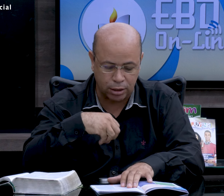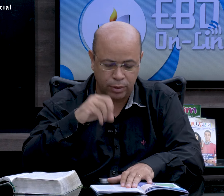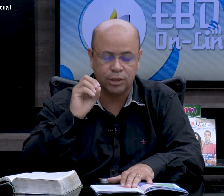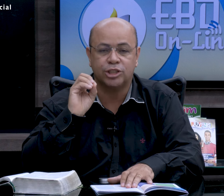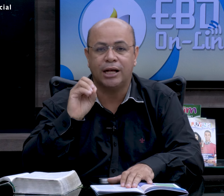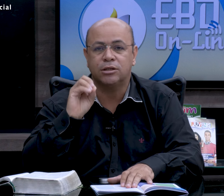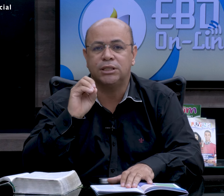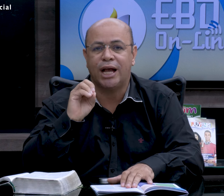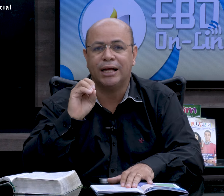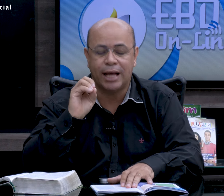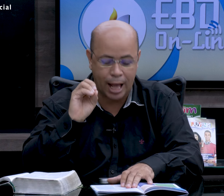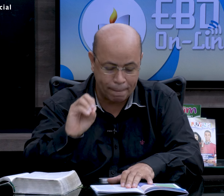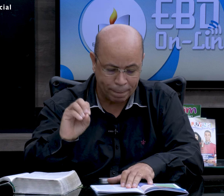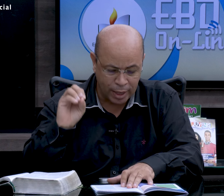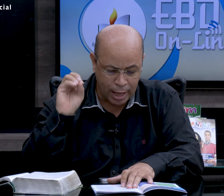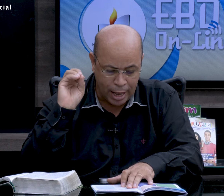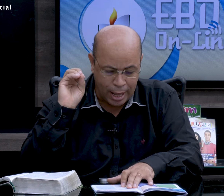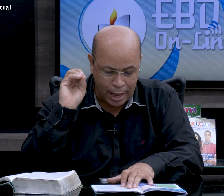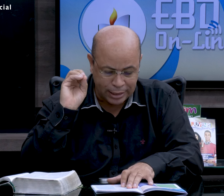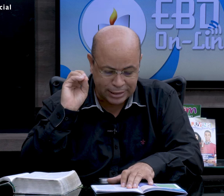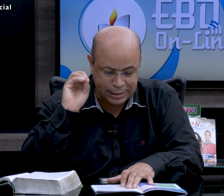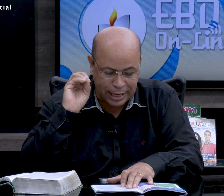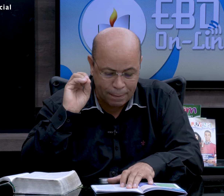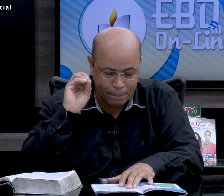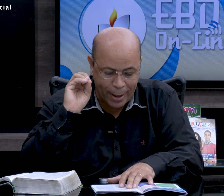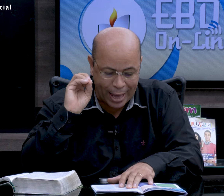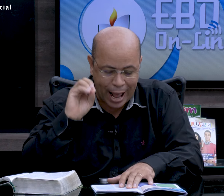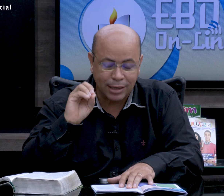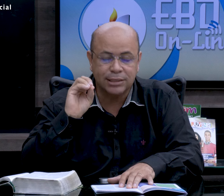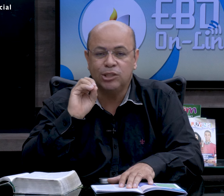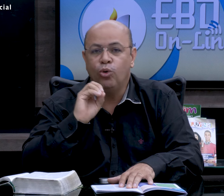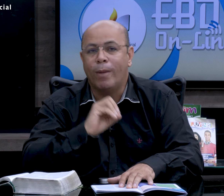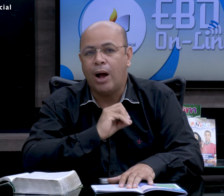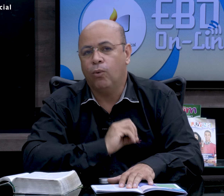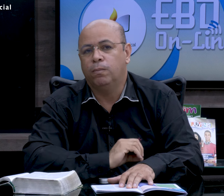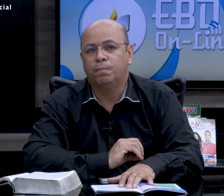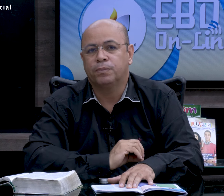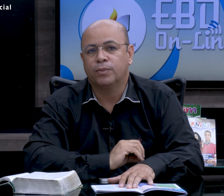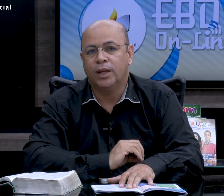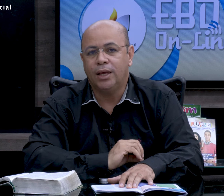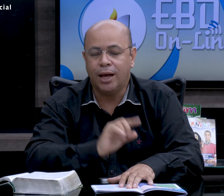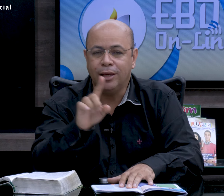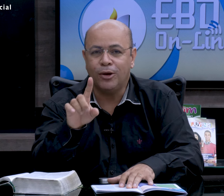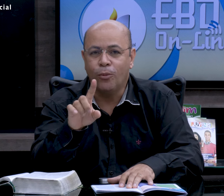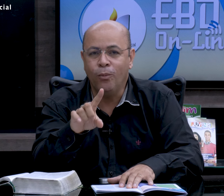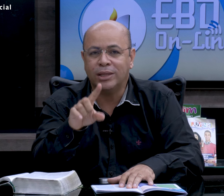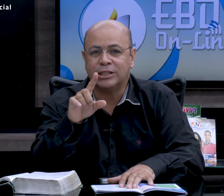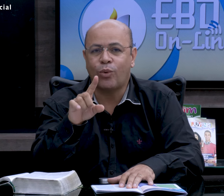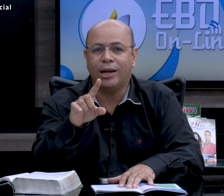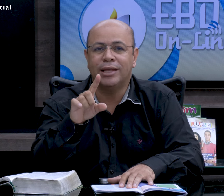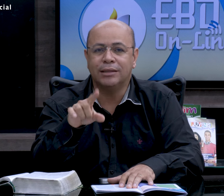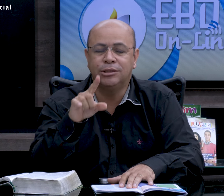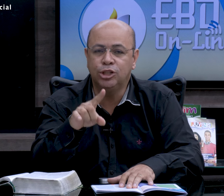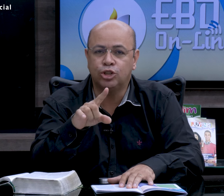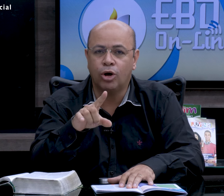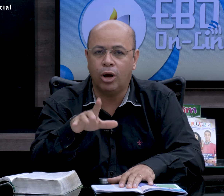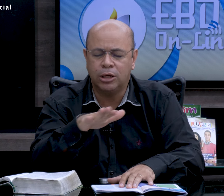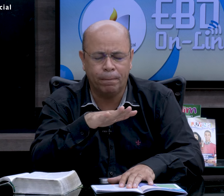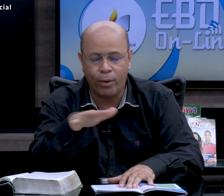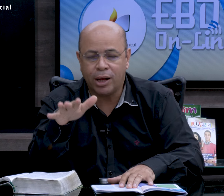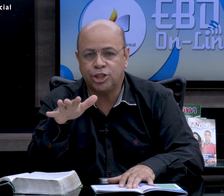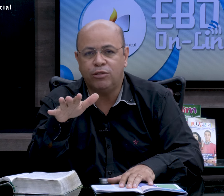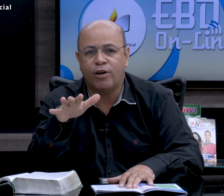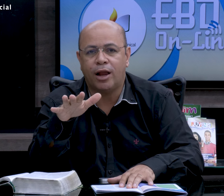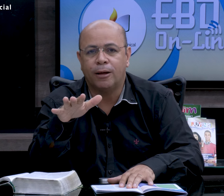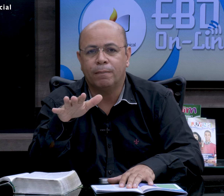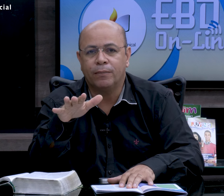dedicação está associada a separar-se do mal e aí uma das qualidades de Jó